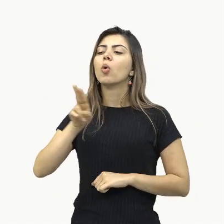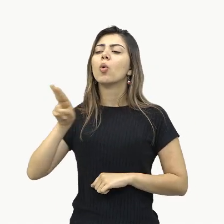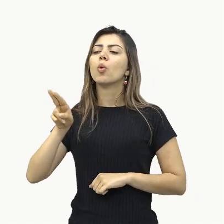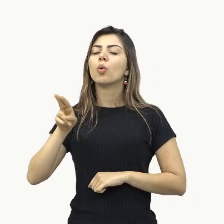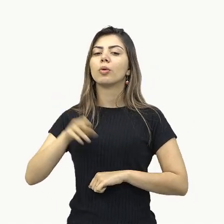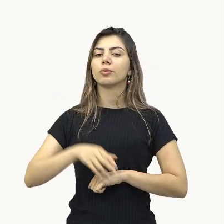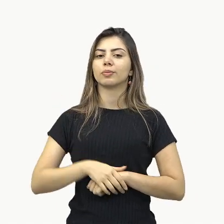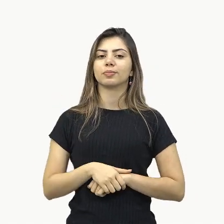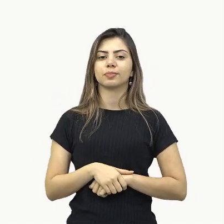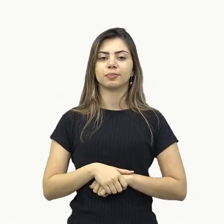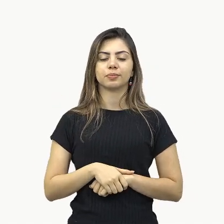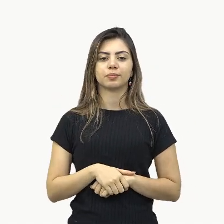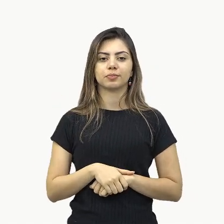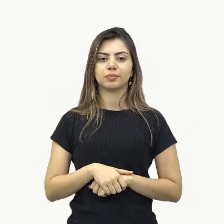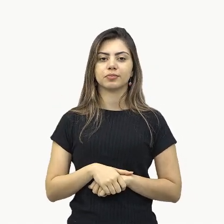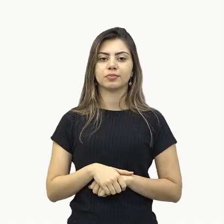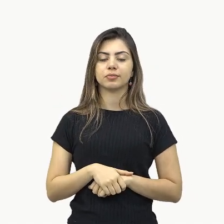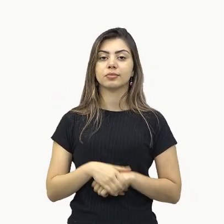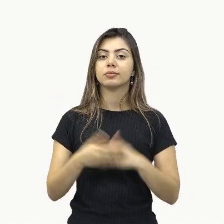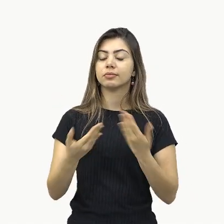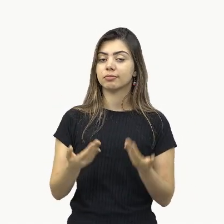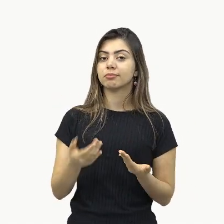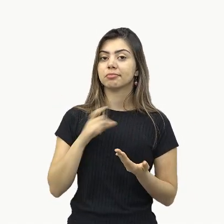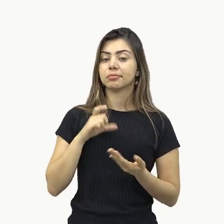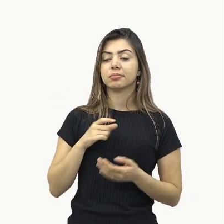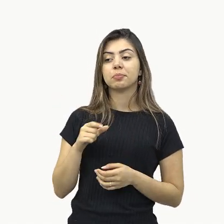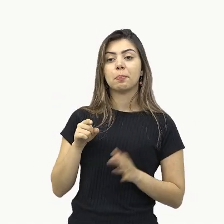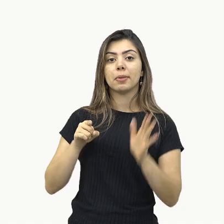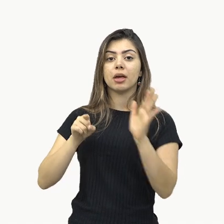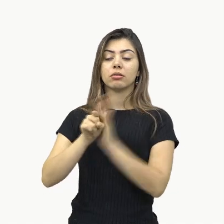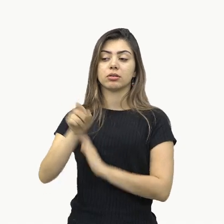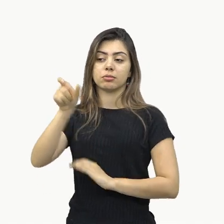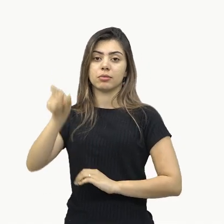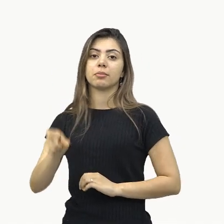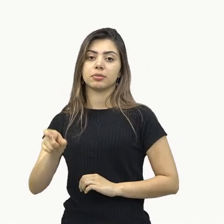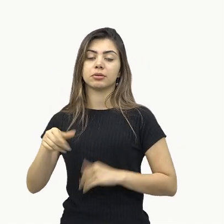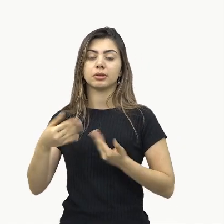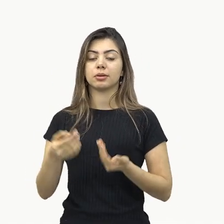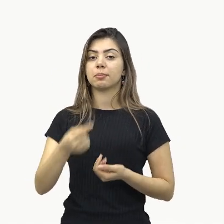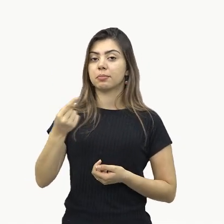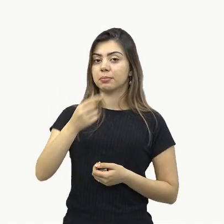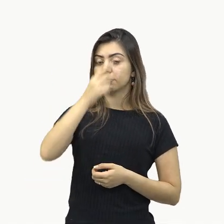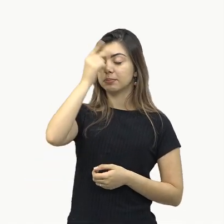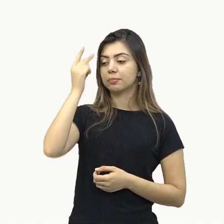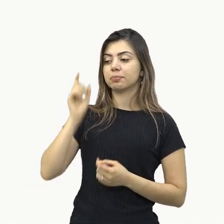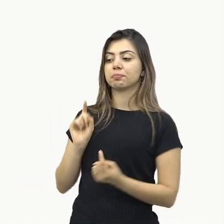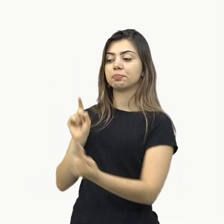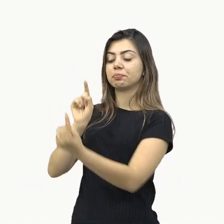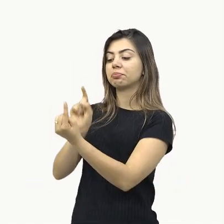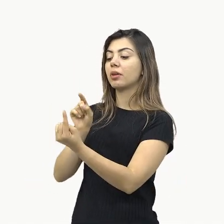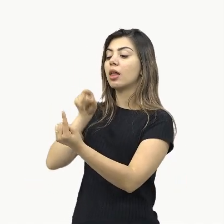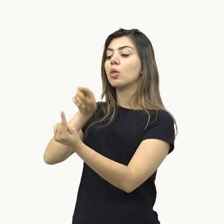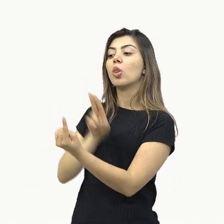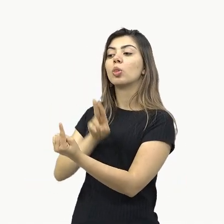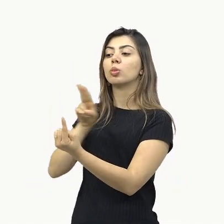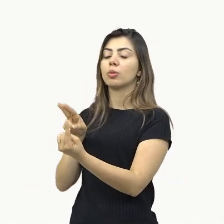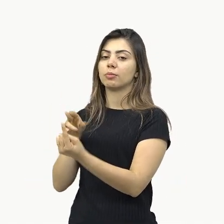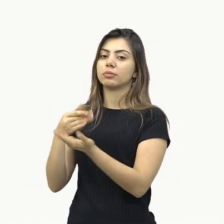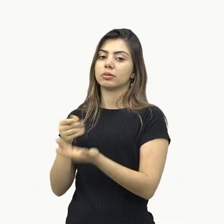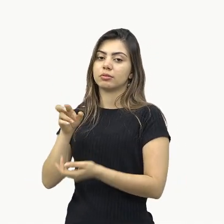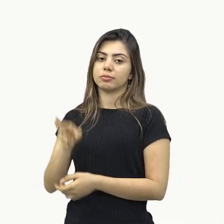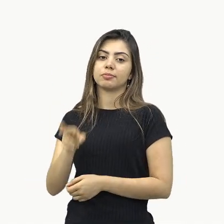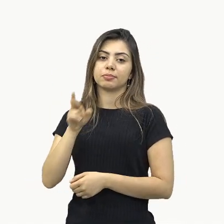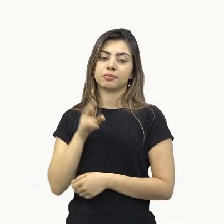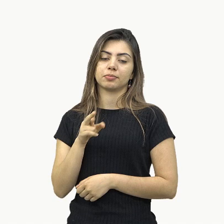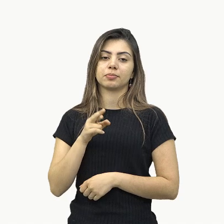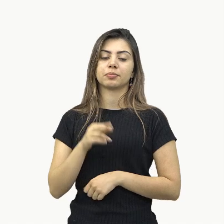nome? Olha, eu estou perguntando sobre você, né? Primeira pessoa ali, que está na minha frente. What's your name? Qual é o seu nome? Você vai responder em primeira